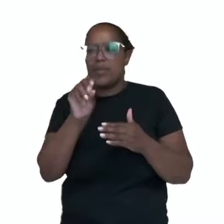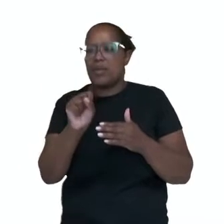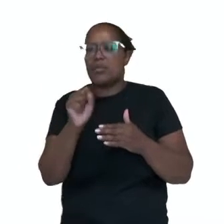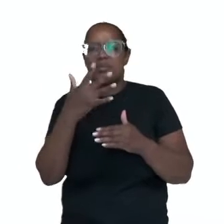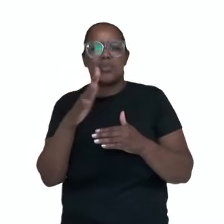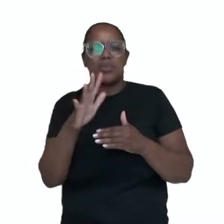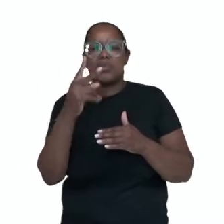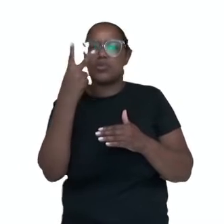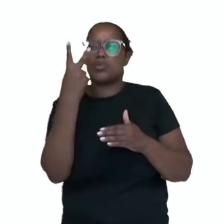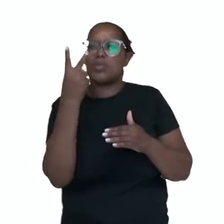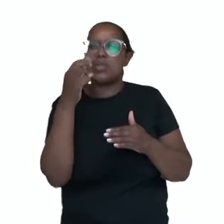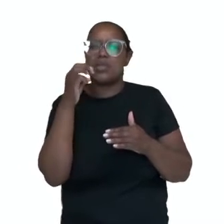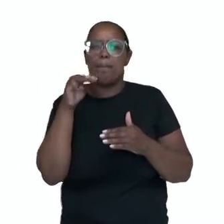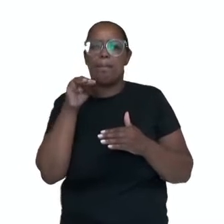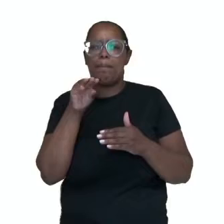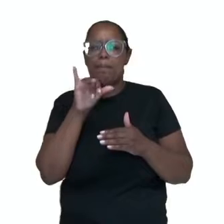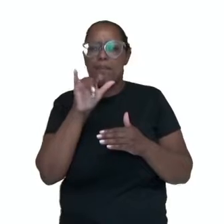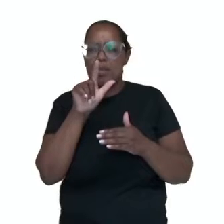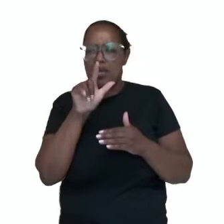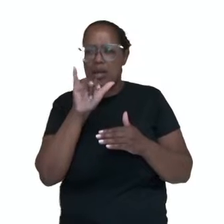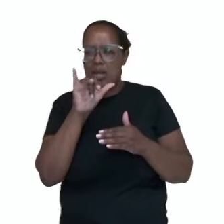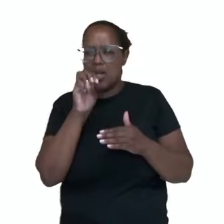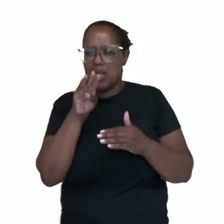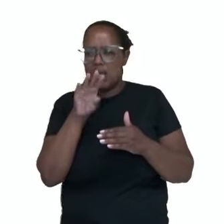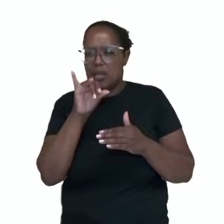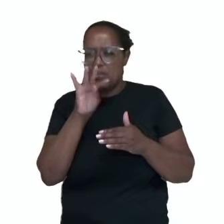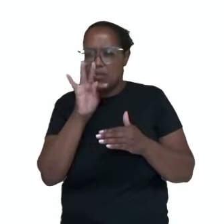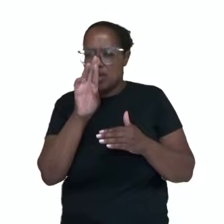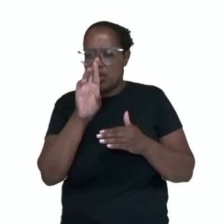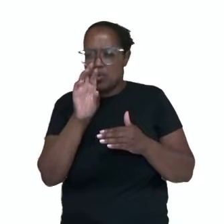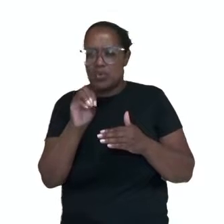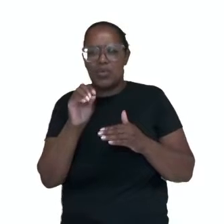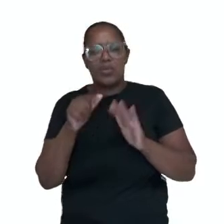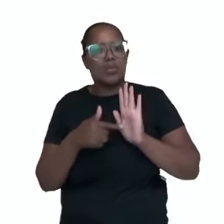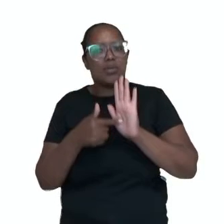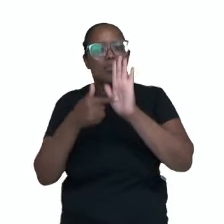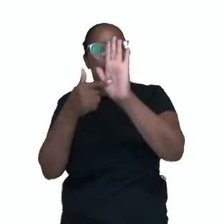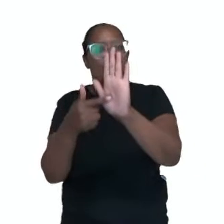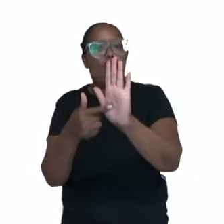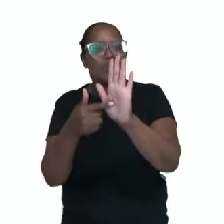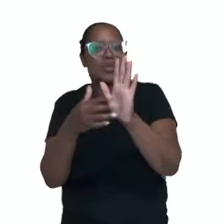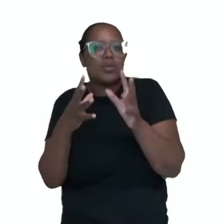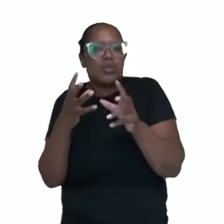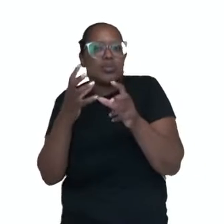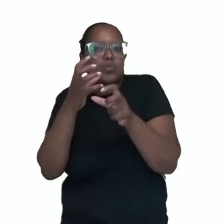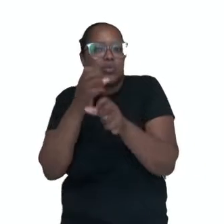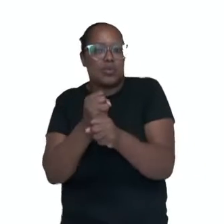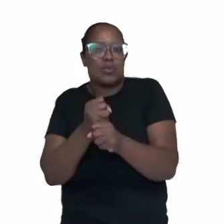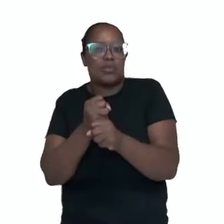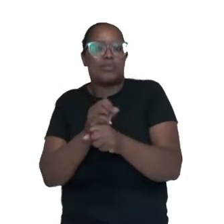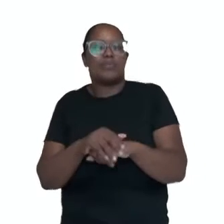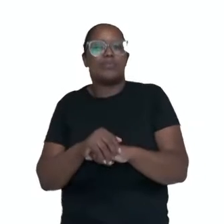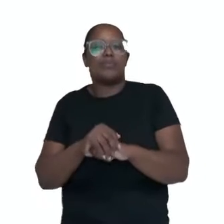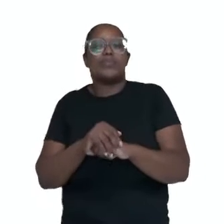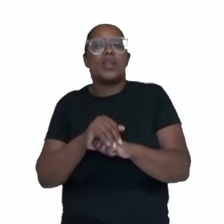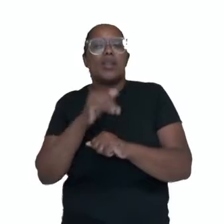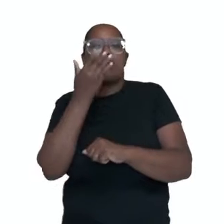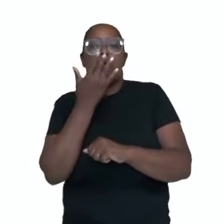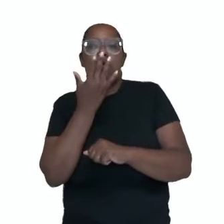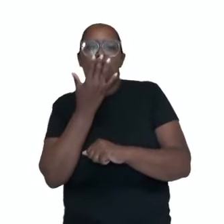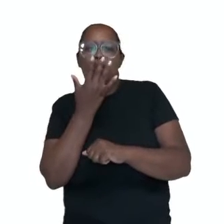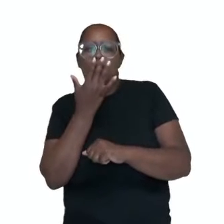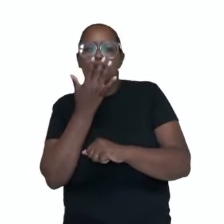de 2 milímetros ou borracha sanduíche com uma espessura de 4 milímetros. Cor